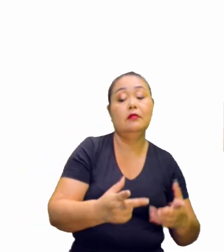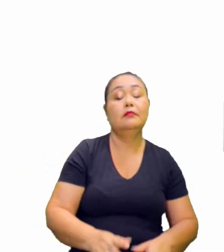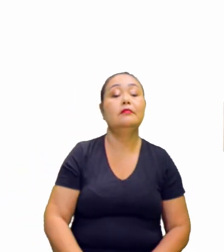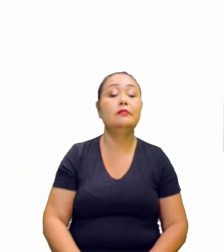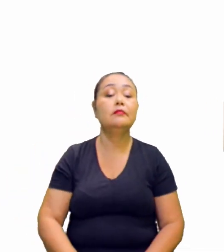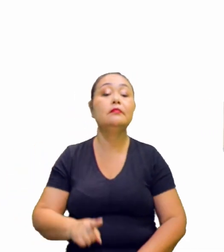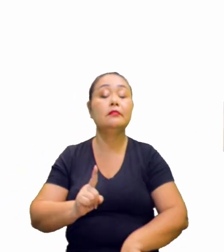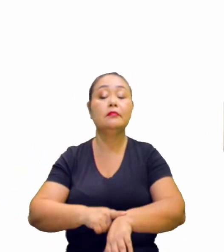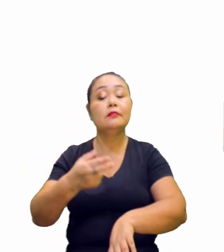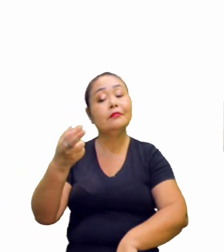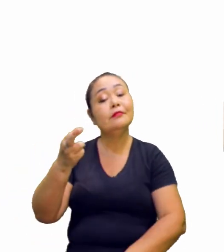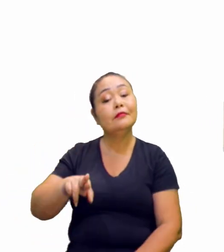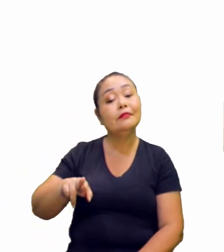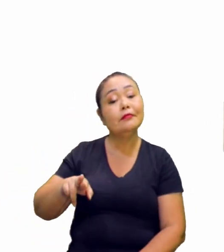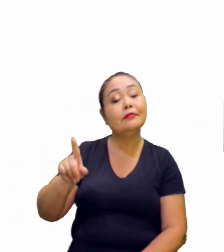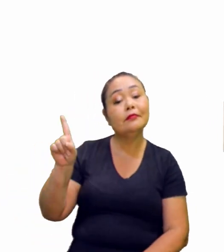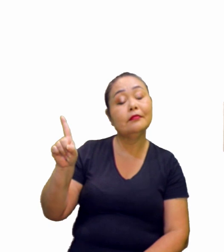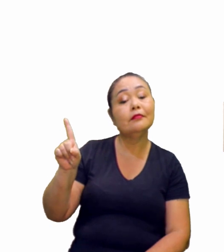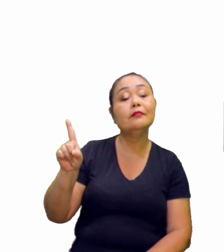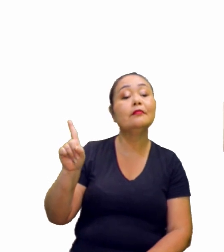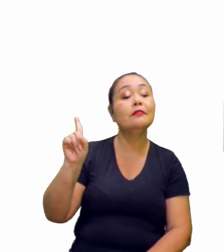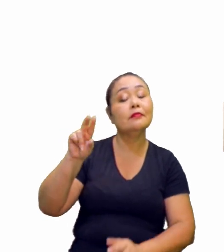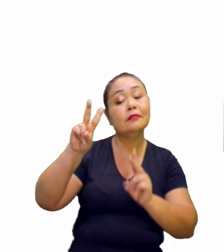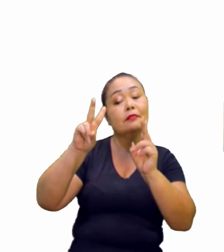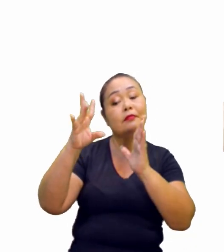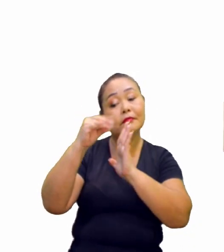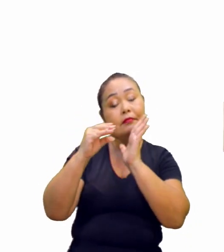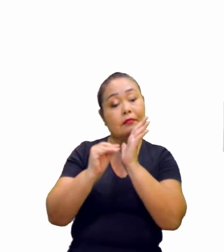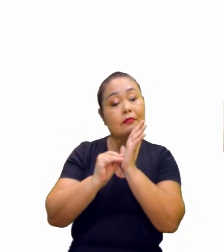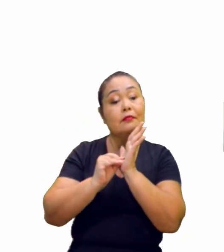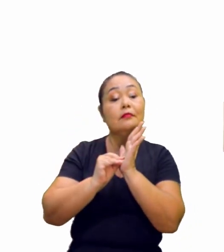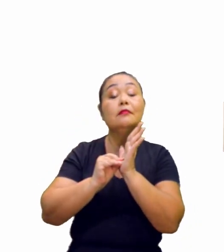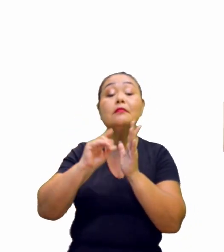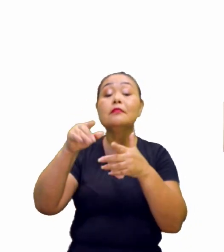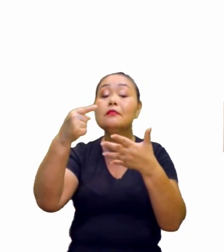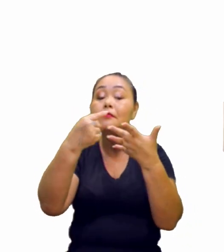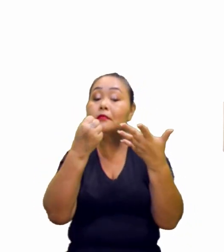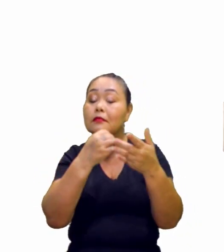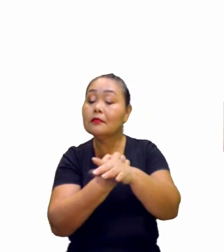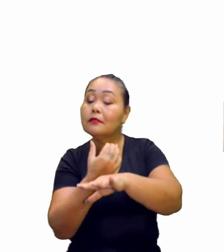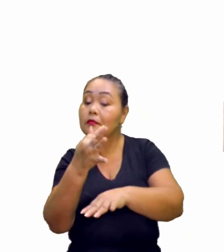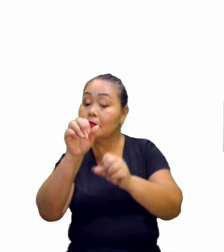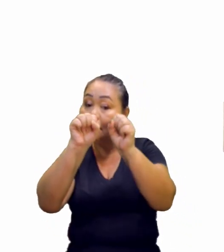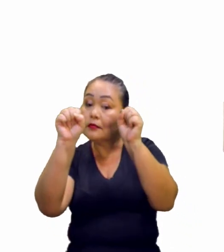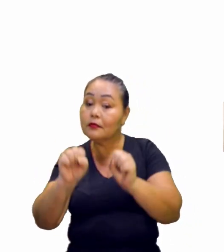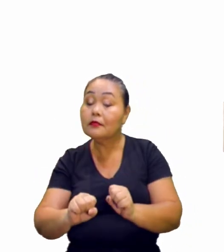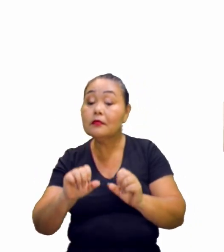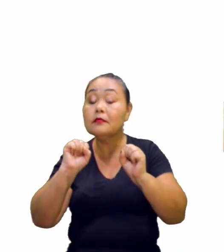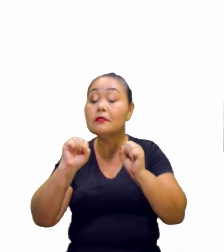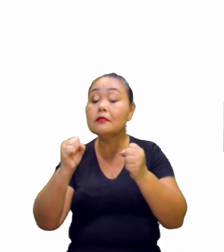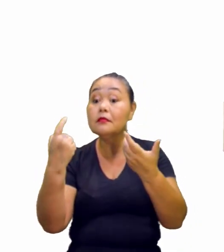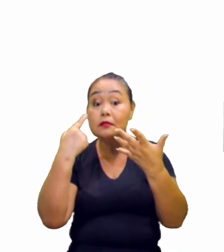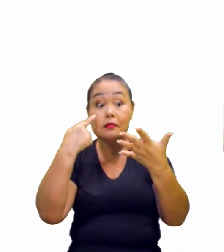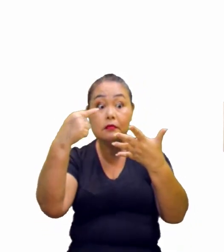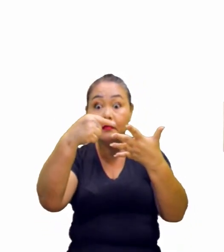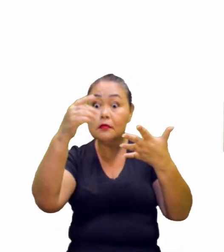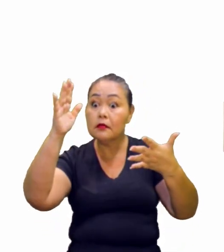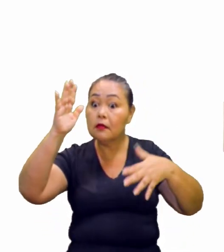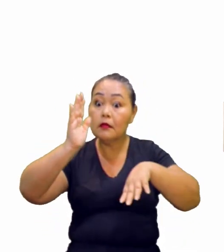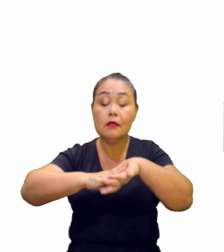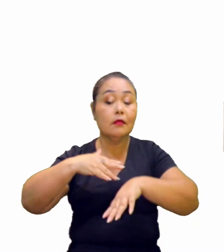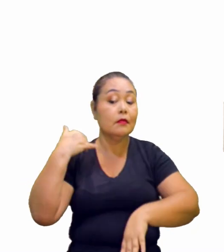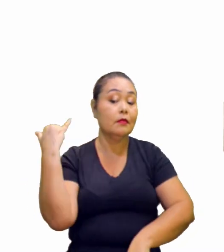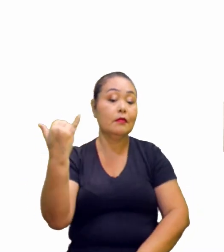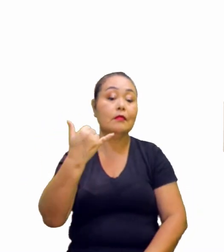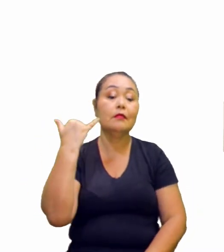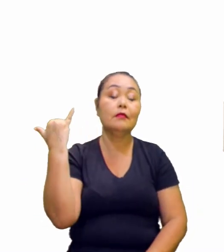de recuperar, então, em relação a esse conteúdo. Entre os benefícios ambientais dos SAFs, o que eu posso destacar?